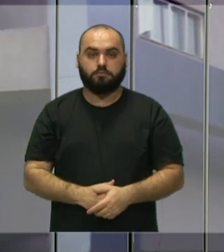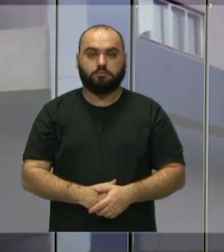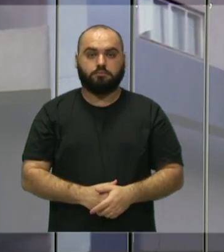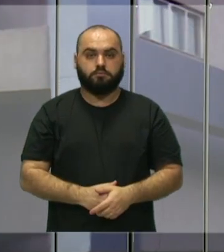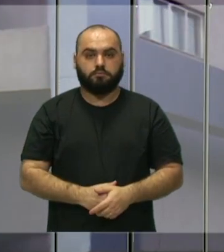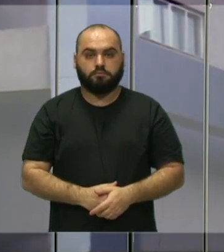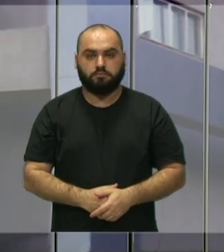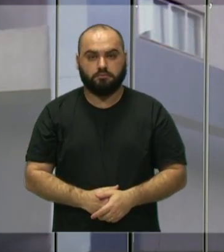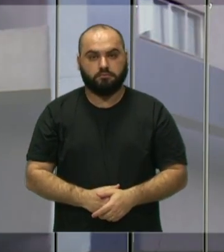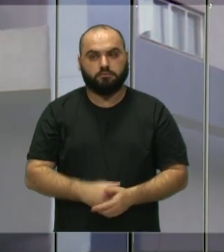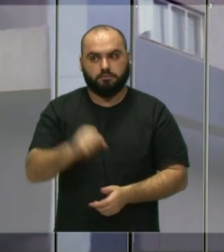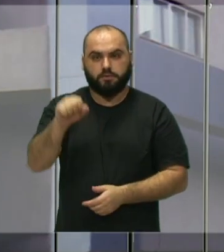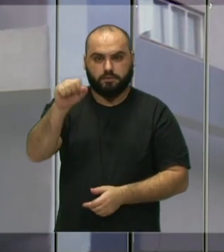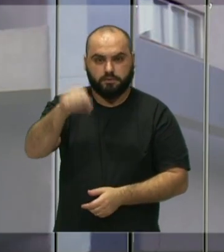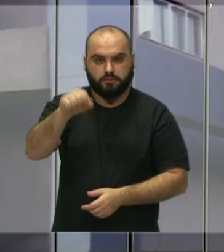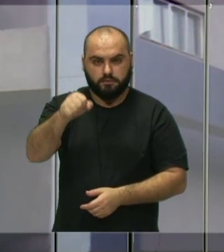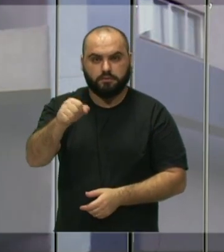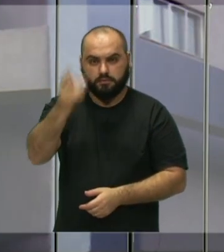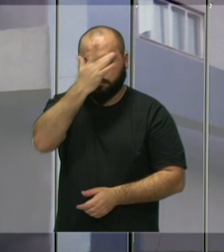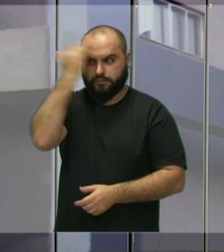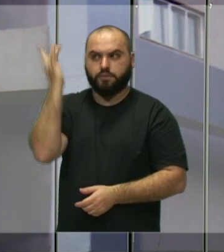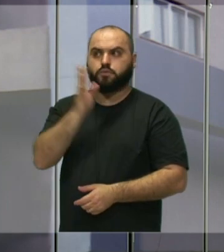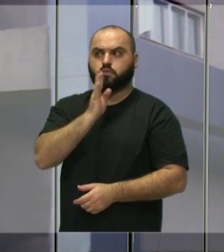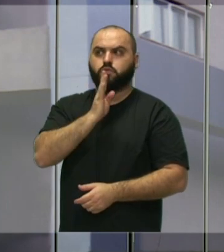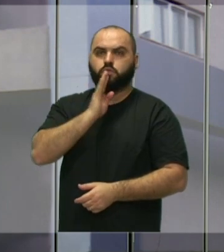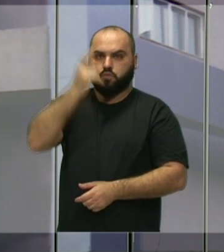que as pessoas, elas nos conhecem,